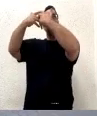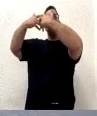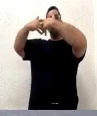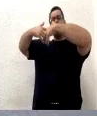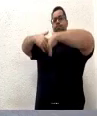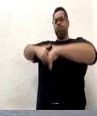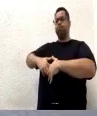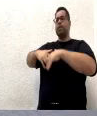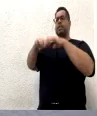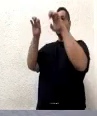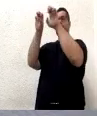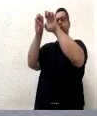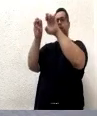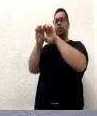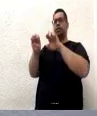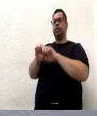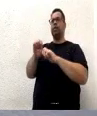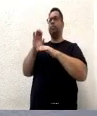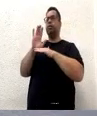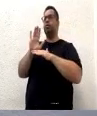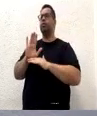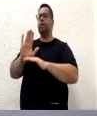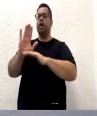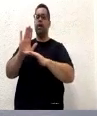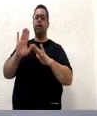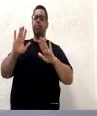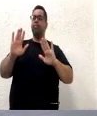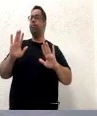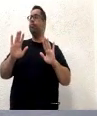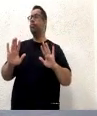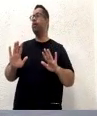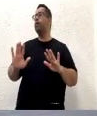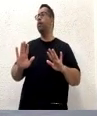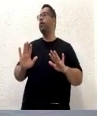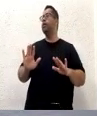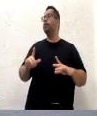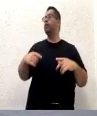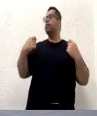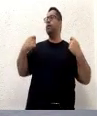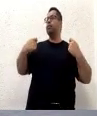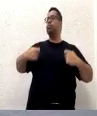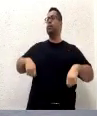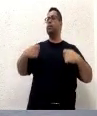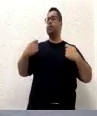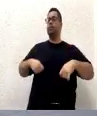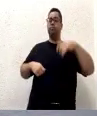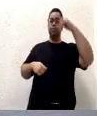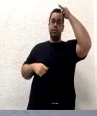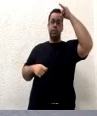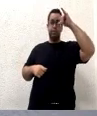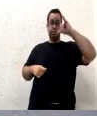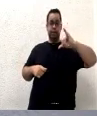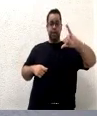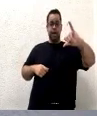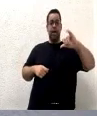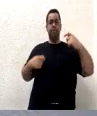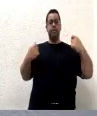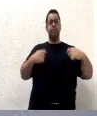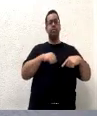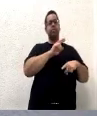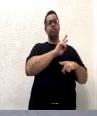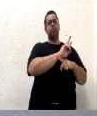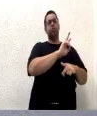controle, né? Mas isso não vai eximir a questão da gente não ter mais o mosquito, né? E aí a gente não pode só